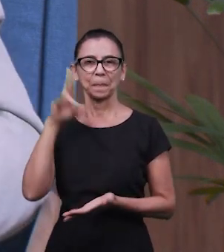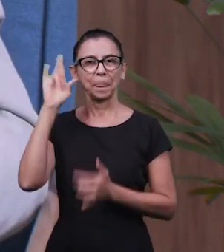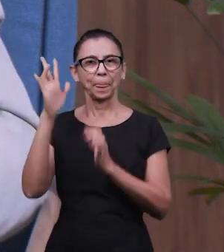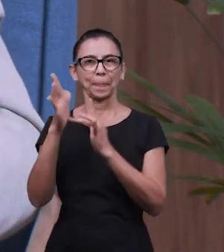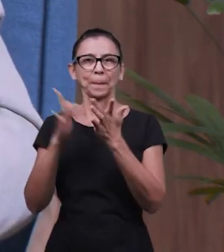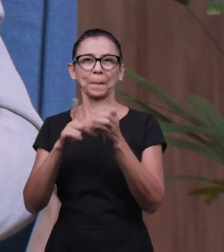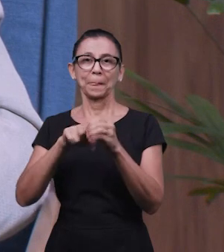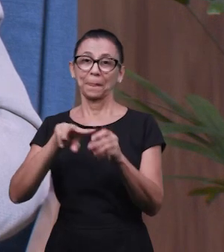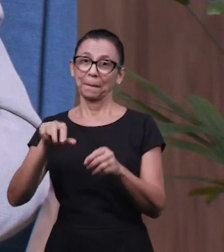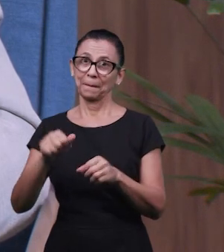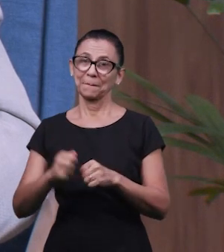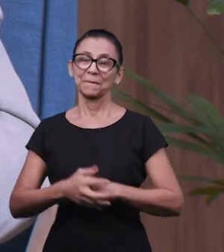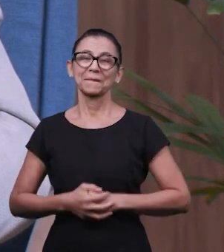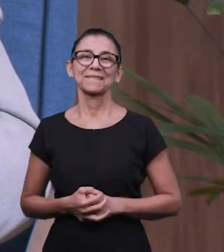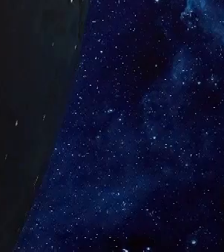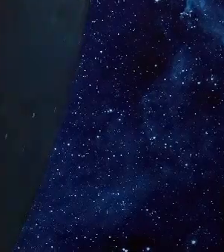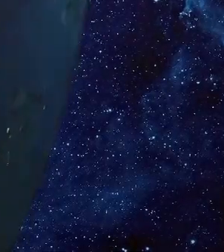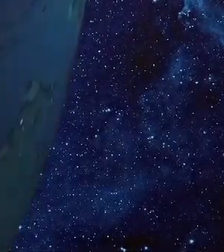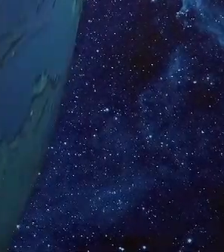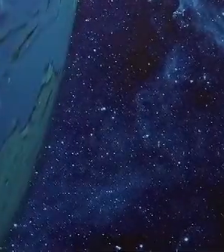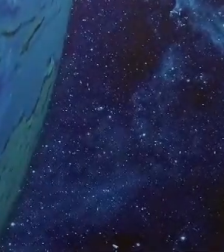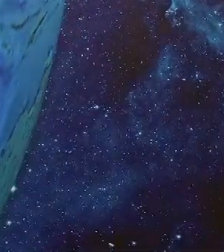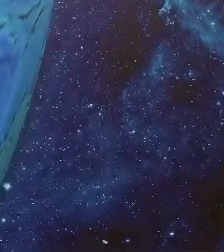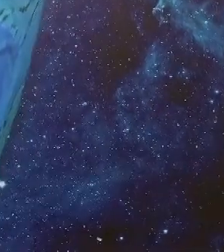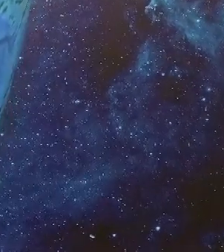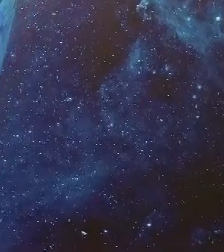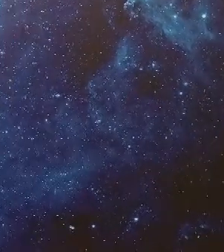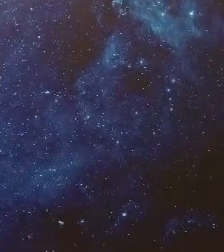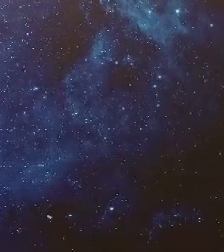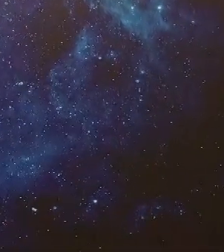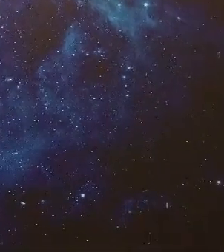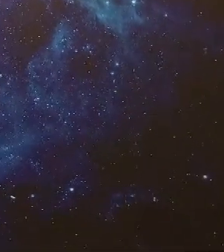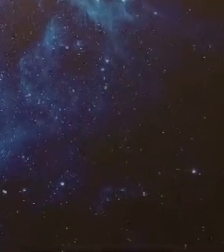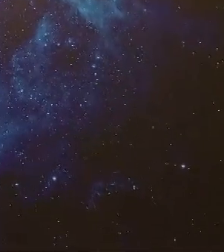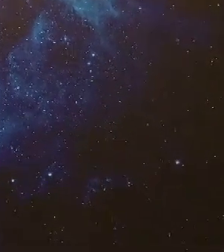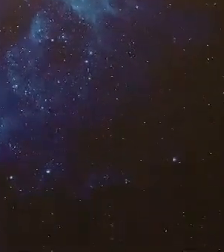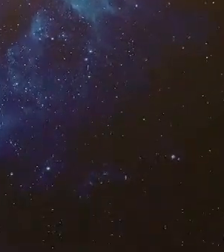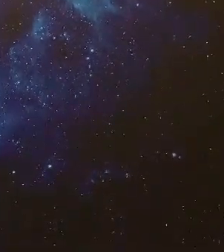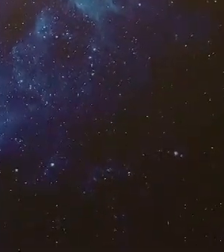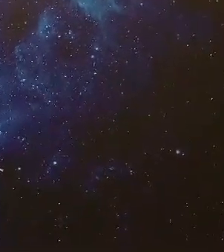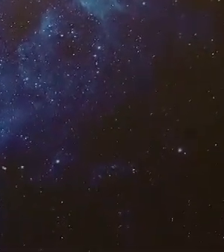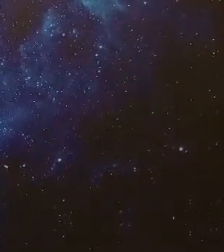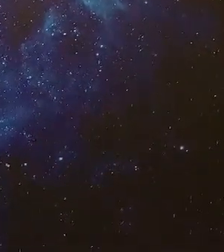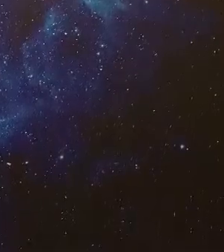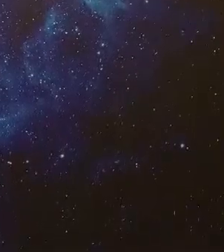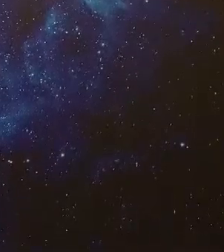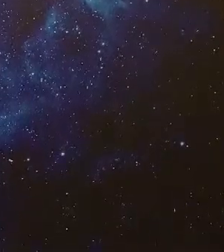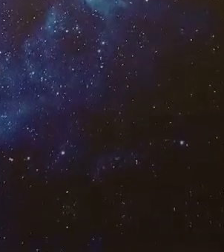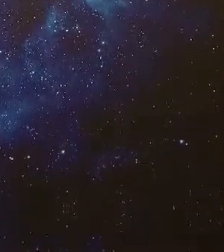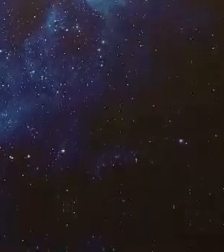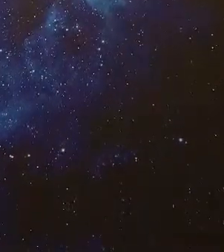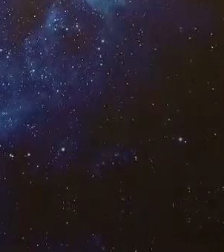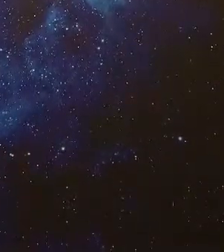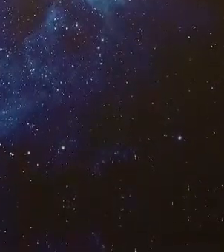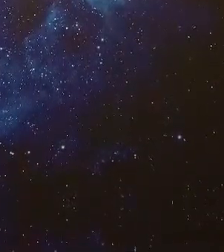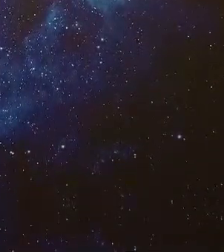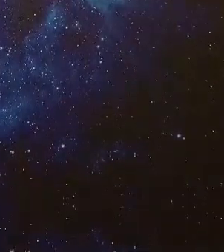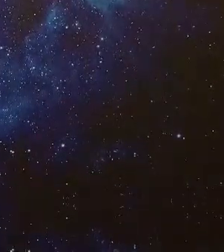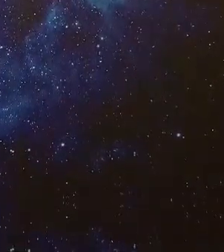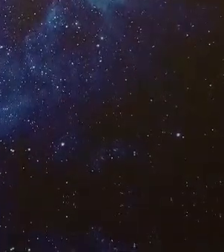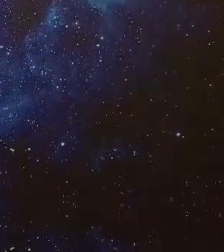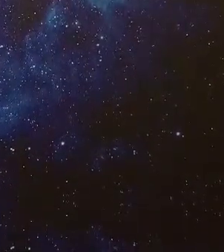tvwebmanaim.com.br. E assim chegamos ao final desta edição do programa Anunciando o Evangelho Eterno. Na semana que vem, se Deus permitir,